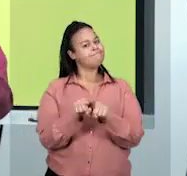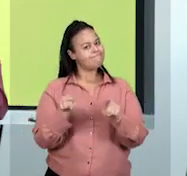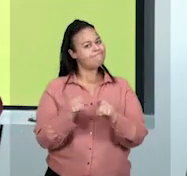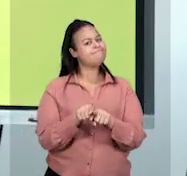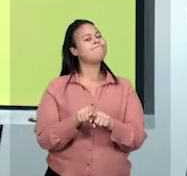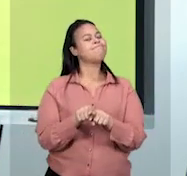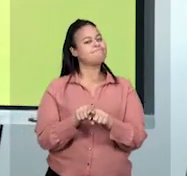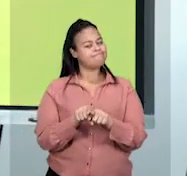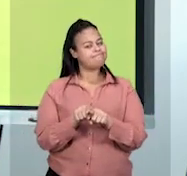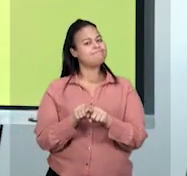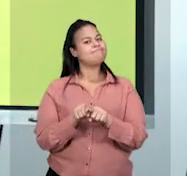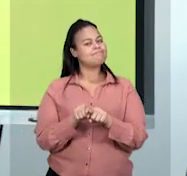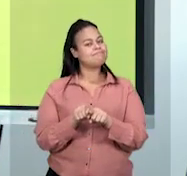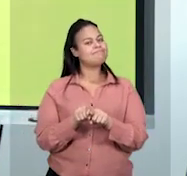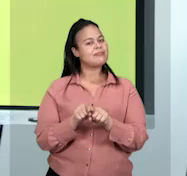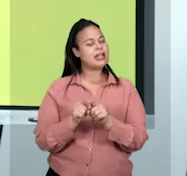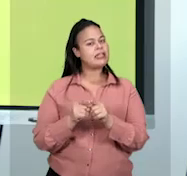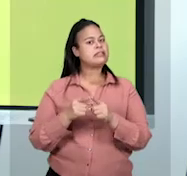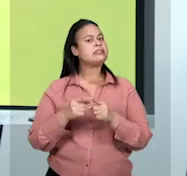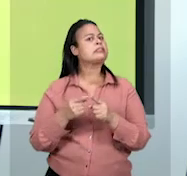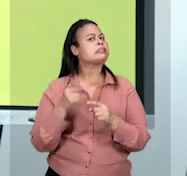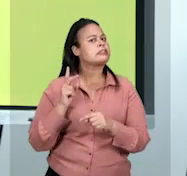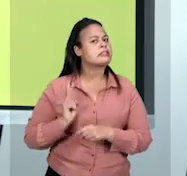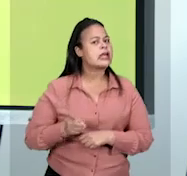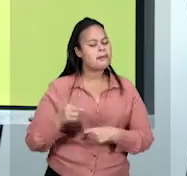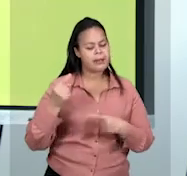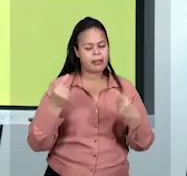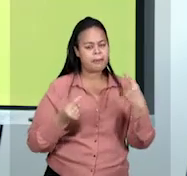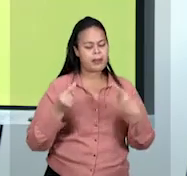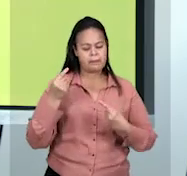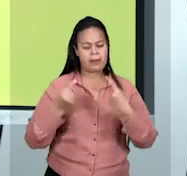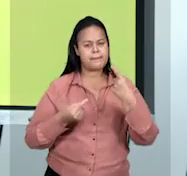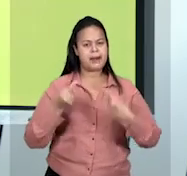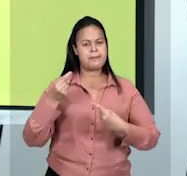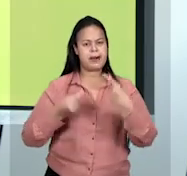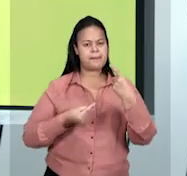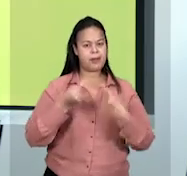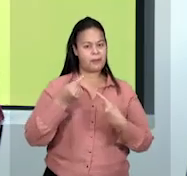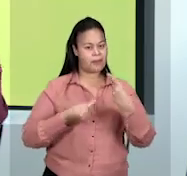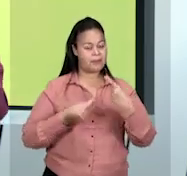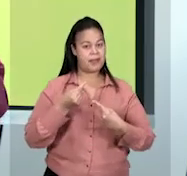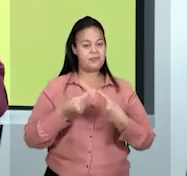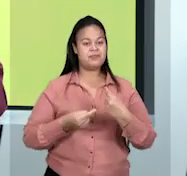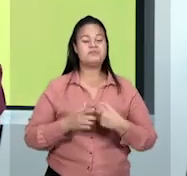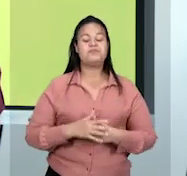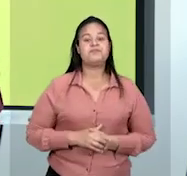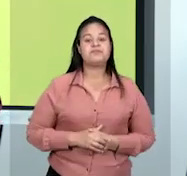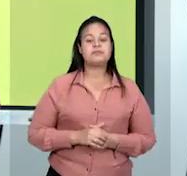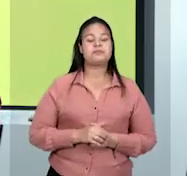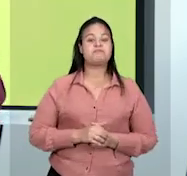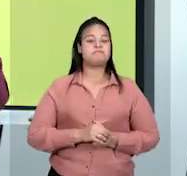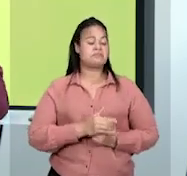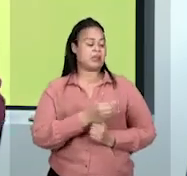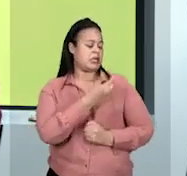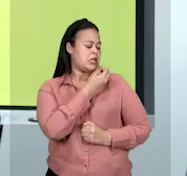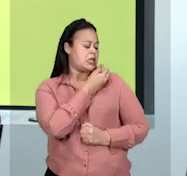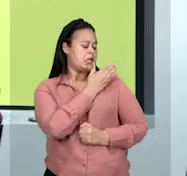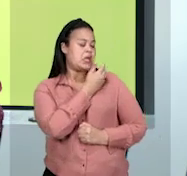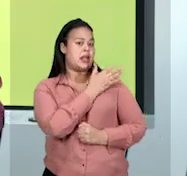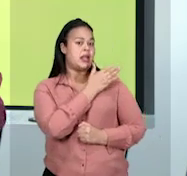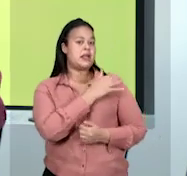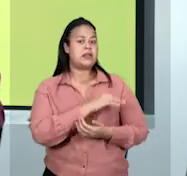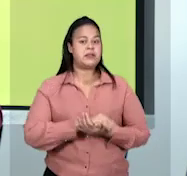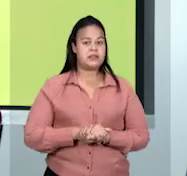sempre em voga, sempre em debate. Lembrando que os grandes preconceitos, os